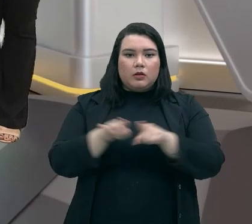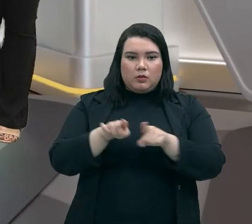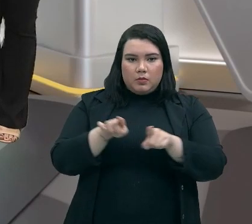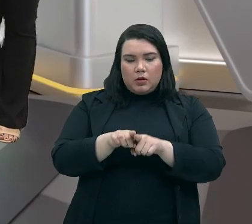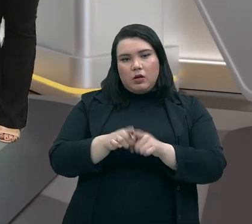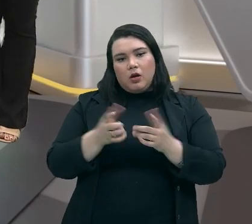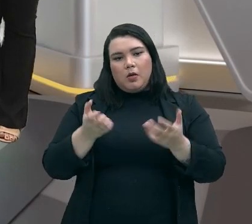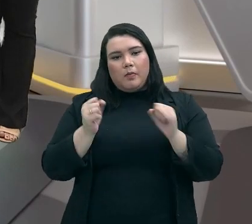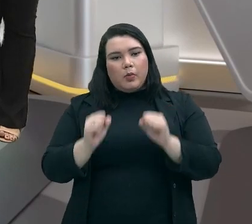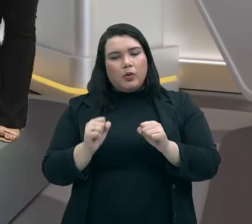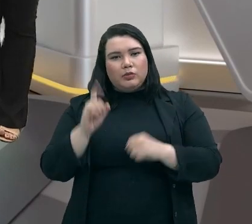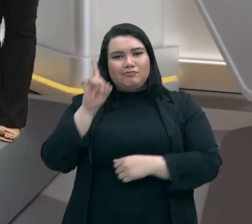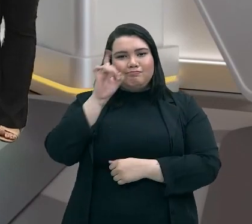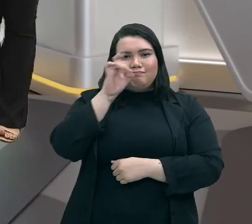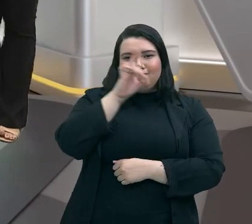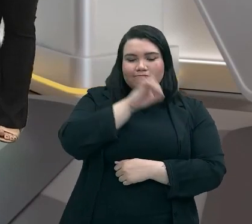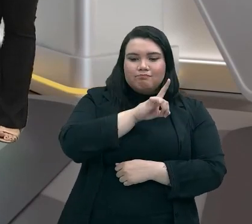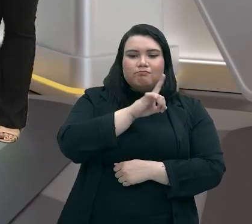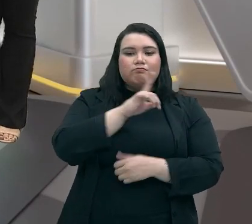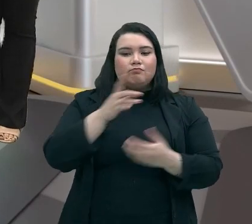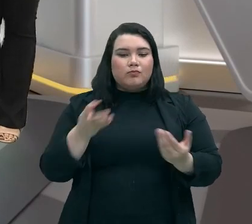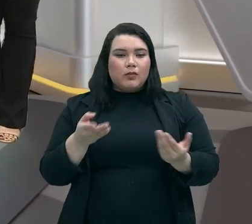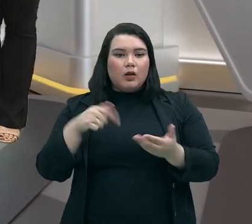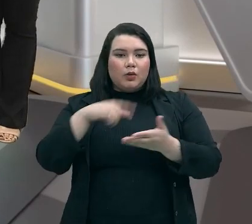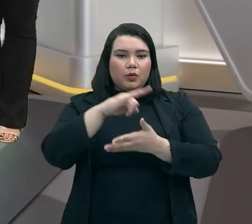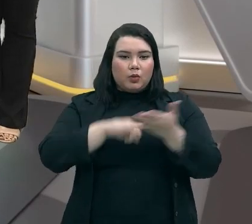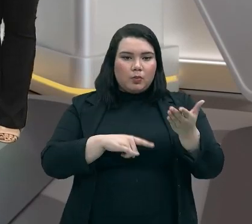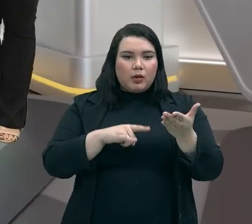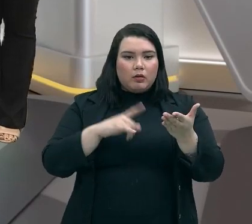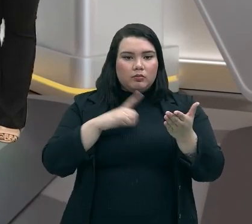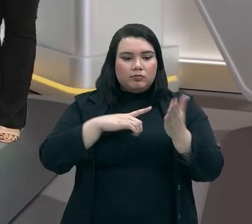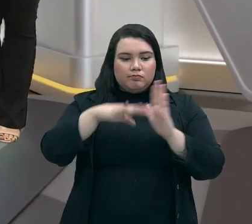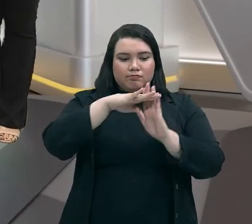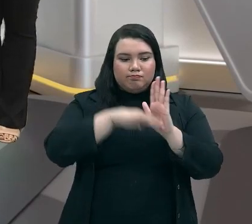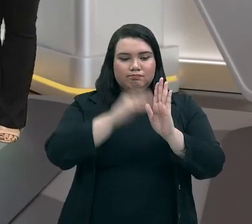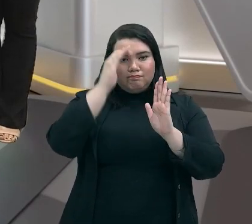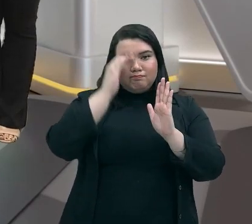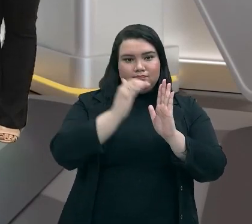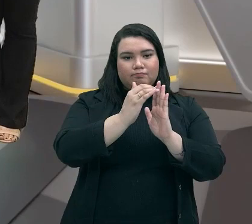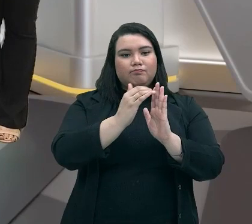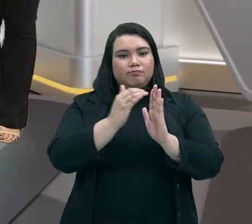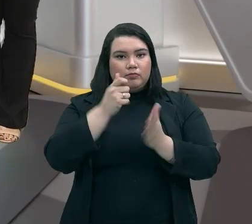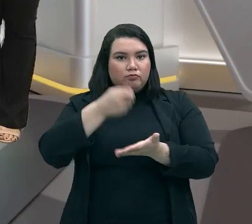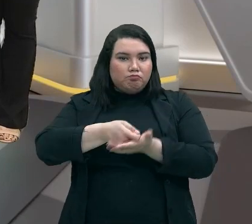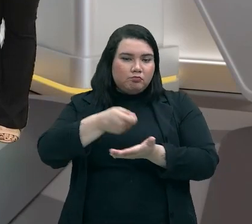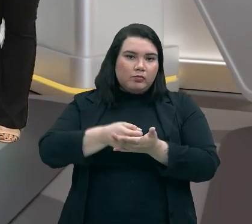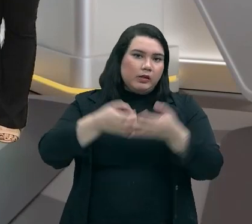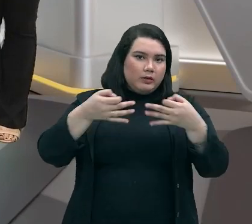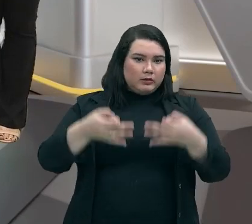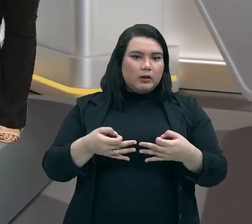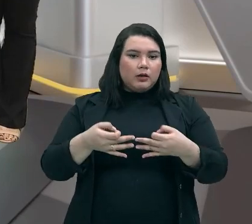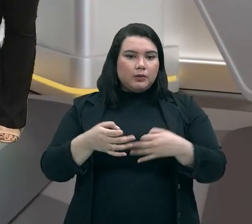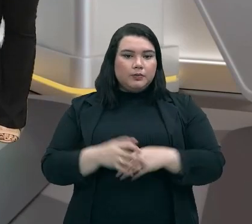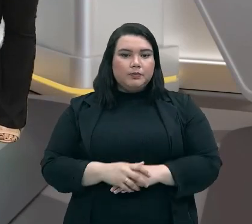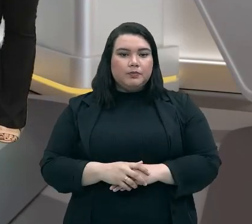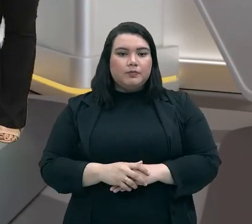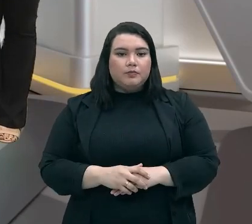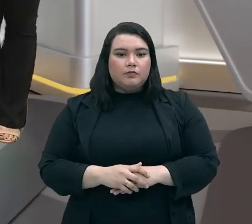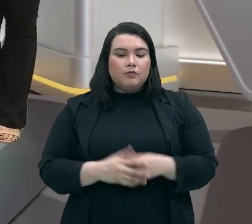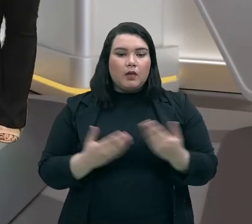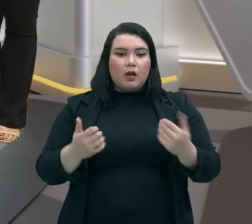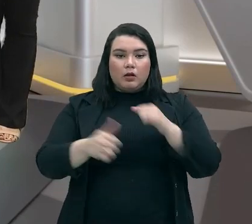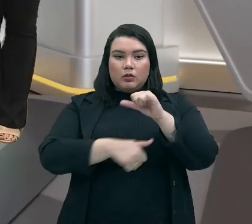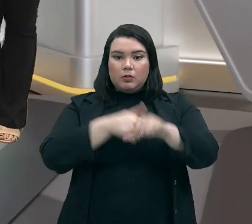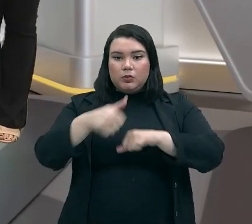aí dificultar para que o tal documento seja realmente cumprido ali, né, do jeito que deveria ser. Então, as alterações no